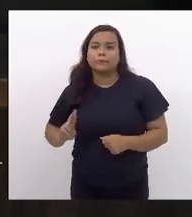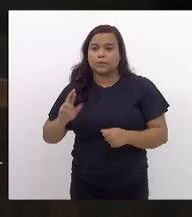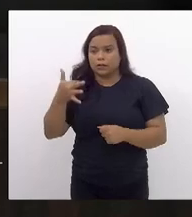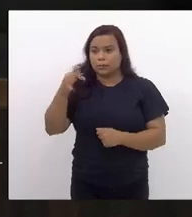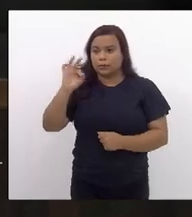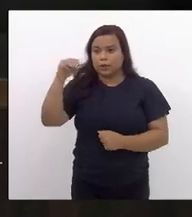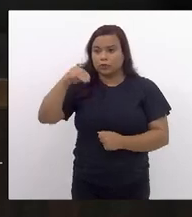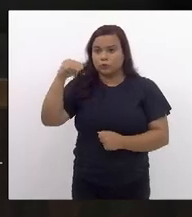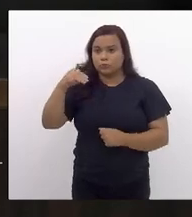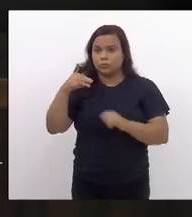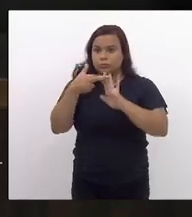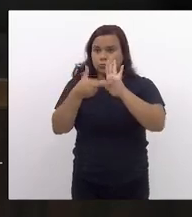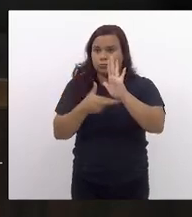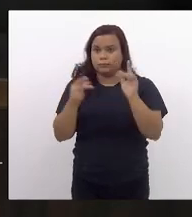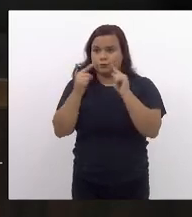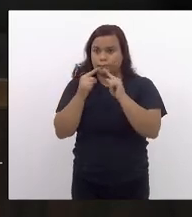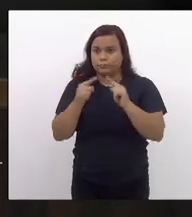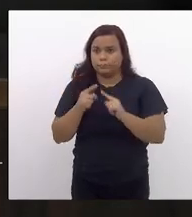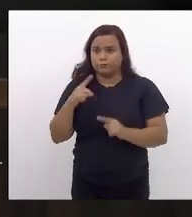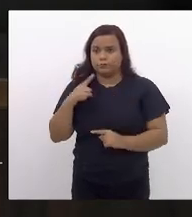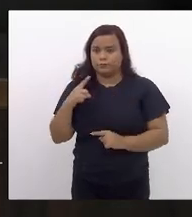regimental.